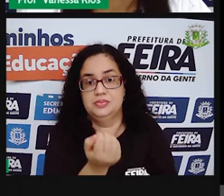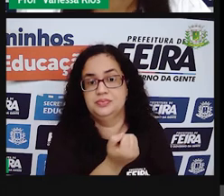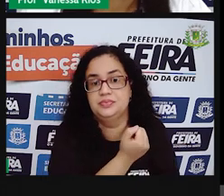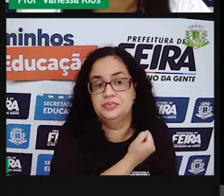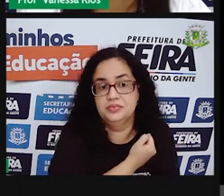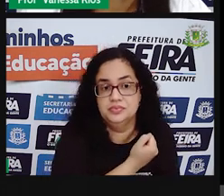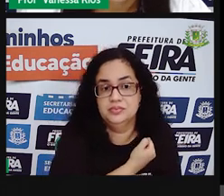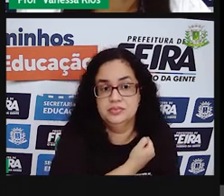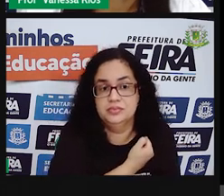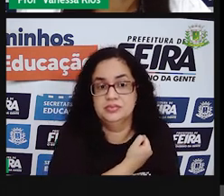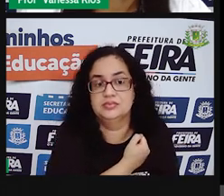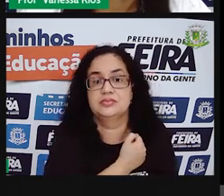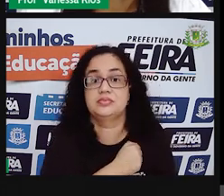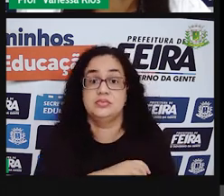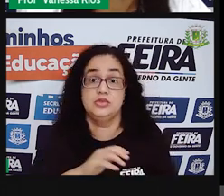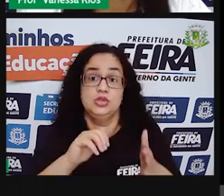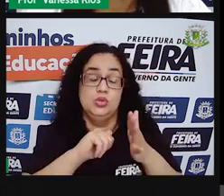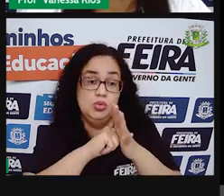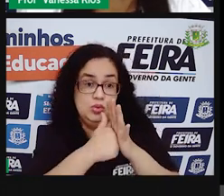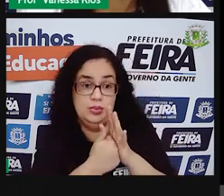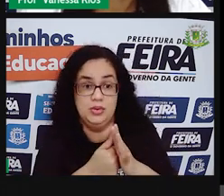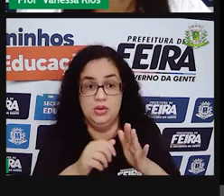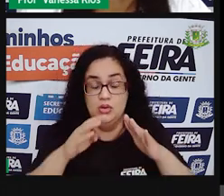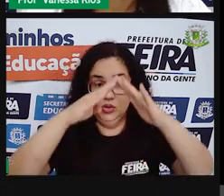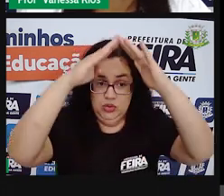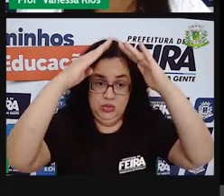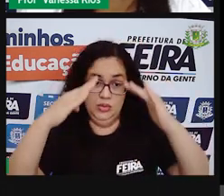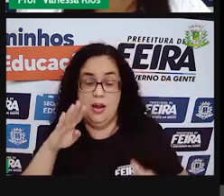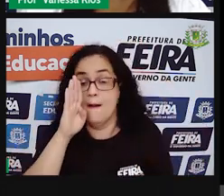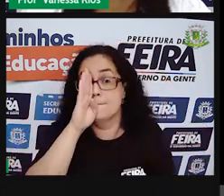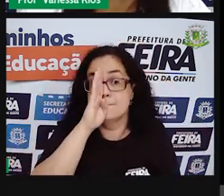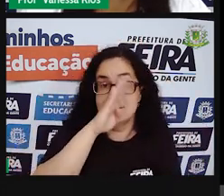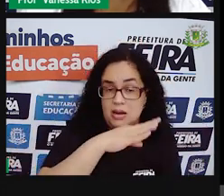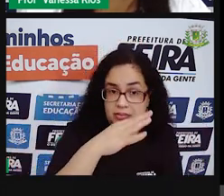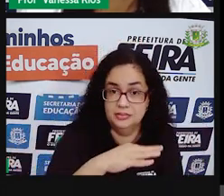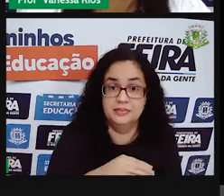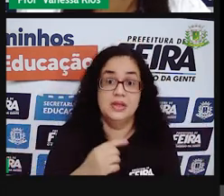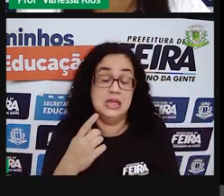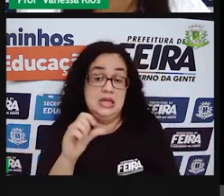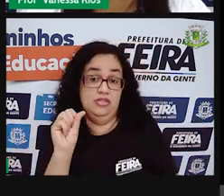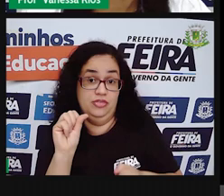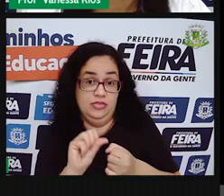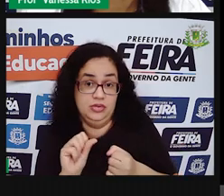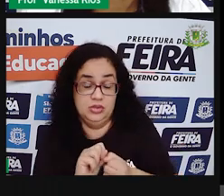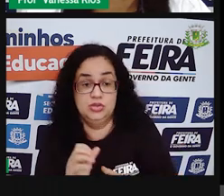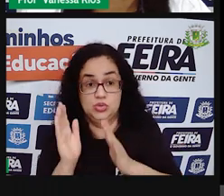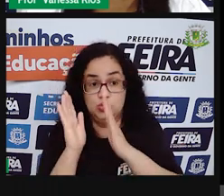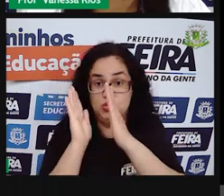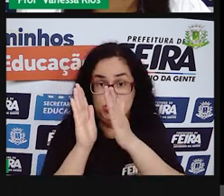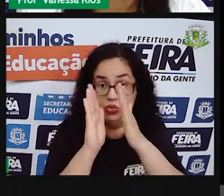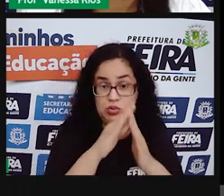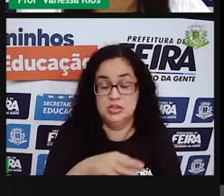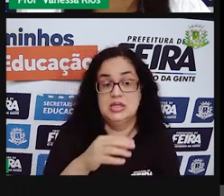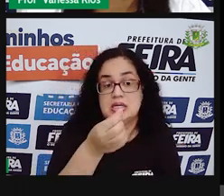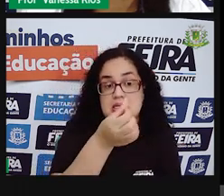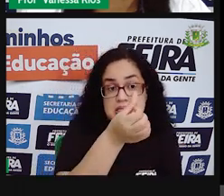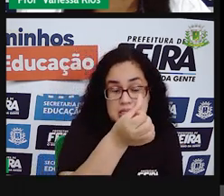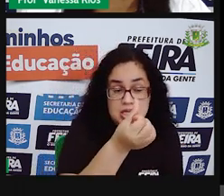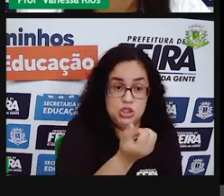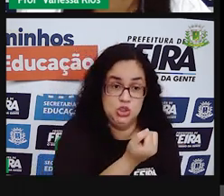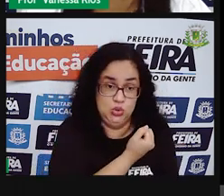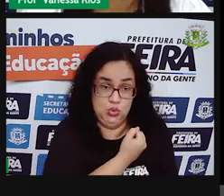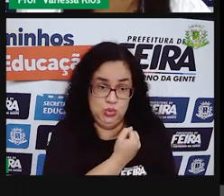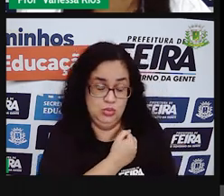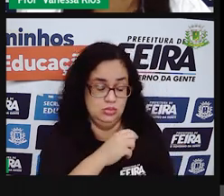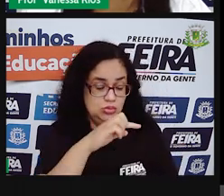A senha de entrada do portão do castelo da bruxa Mafalda é formada por uma sequência de 6